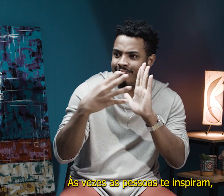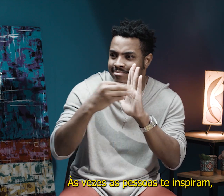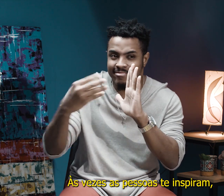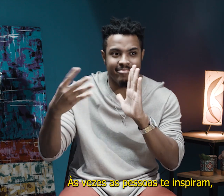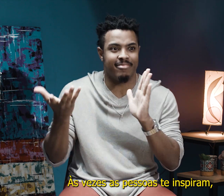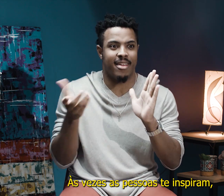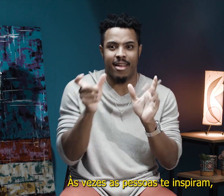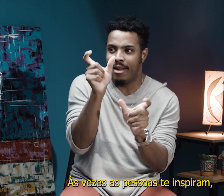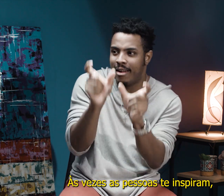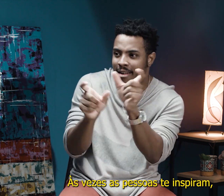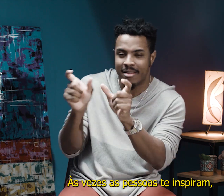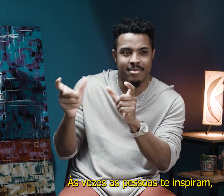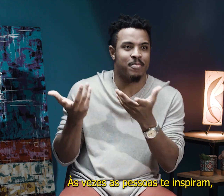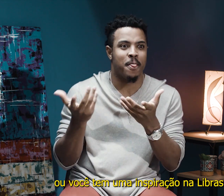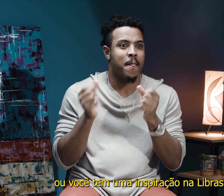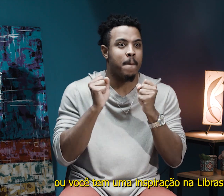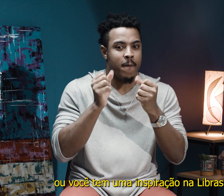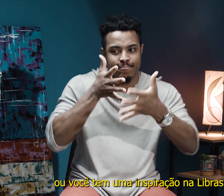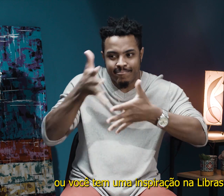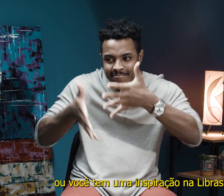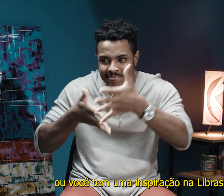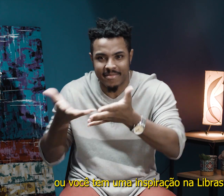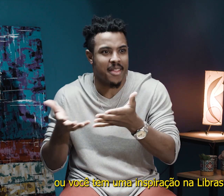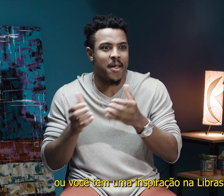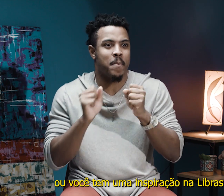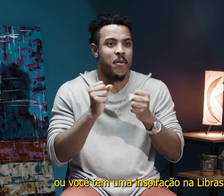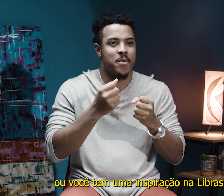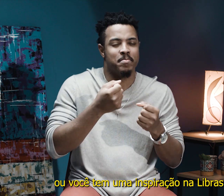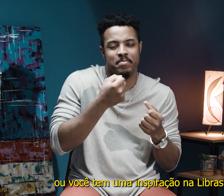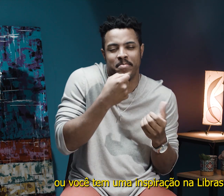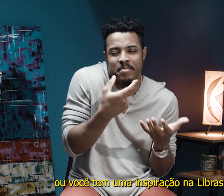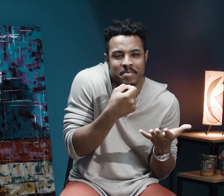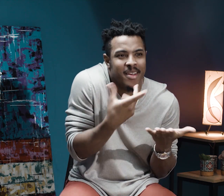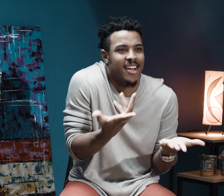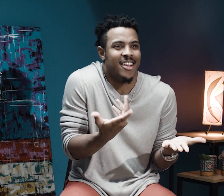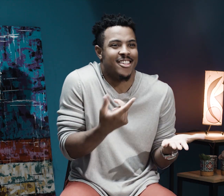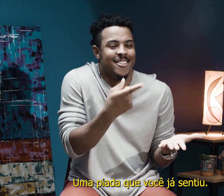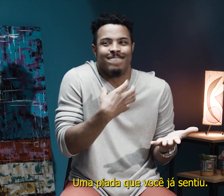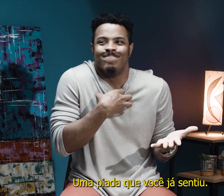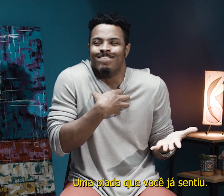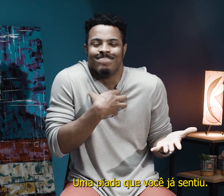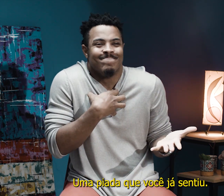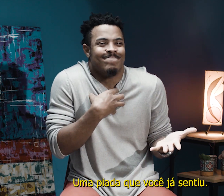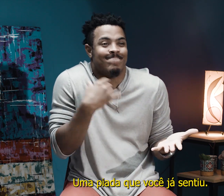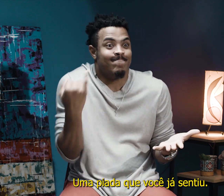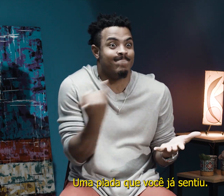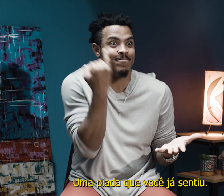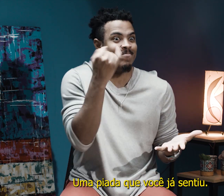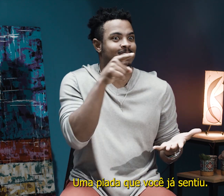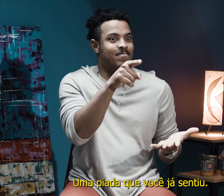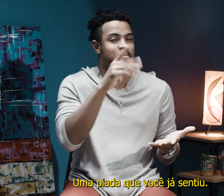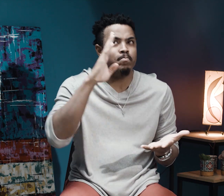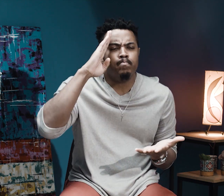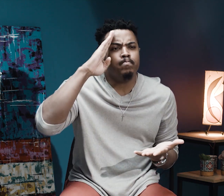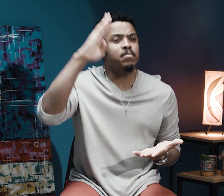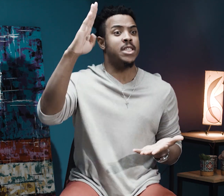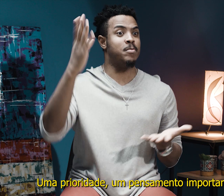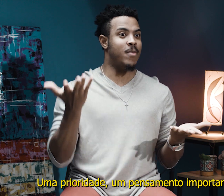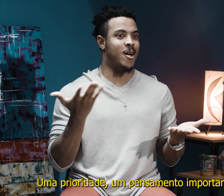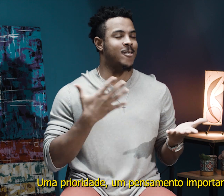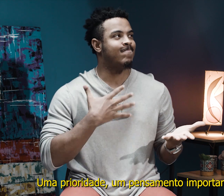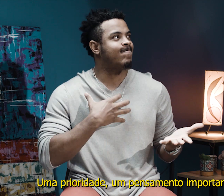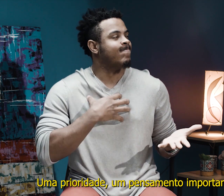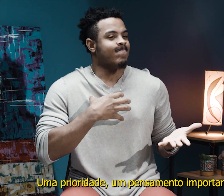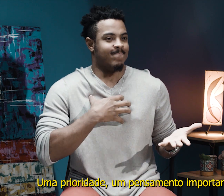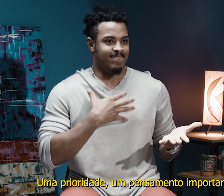Às vezes as pessoas te inspiram, ou você tem uma inspiração na Libras, ou uma piada que você já sentiu,